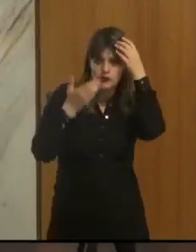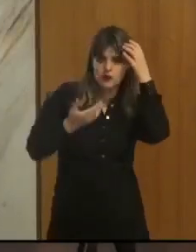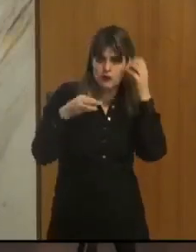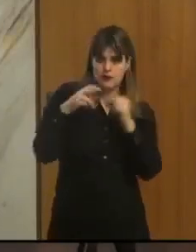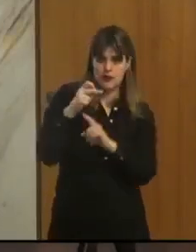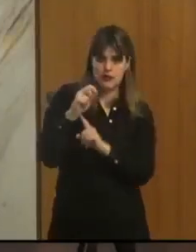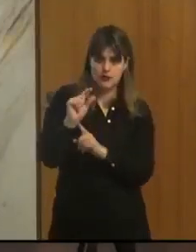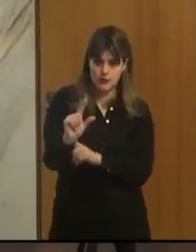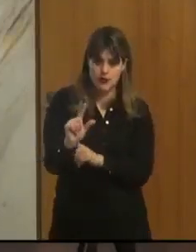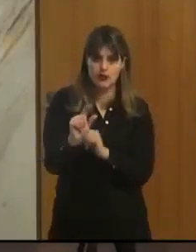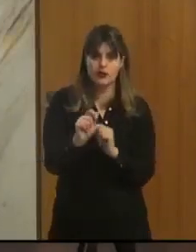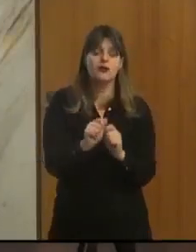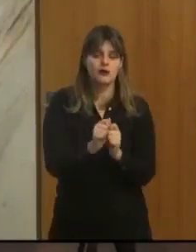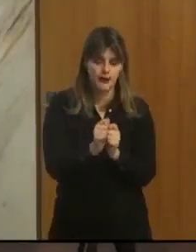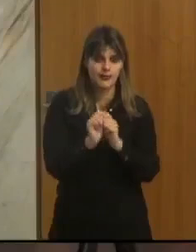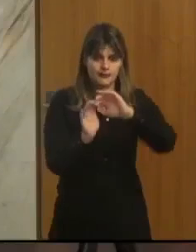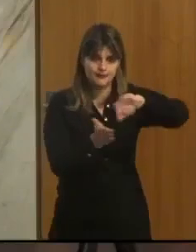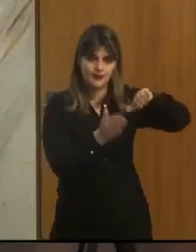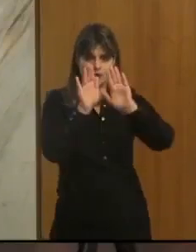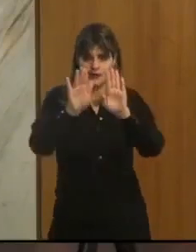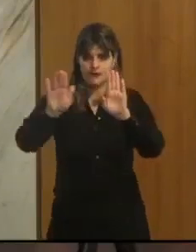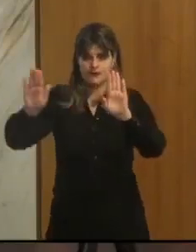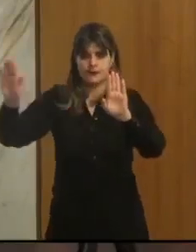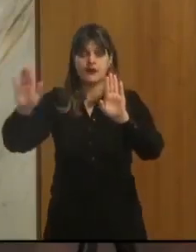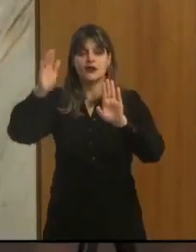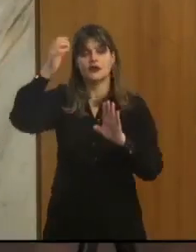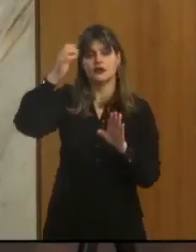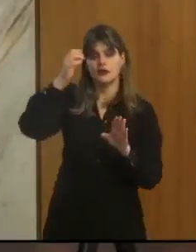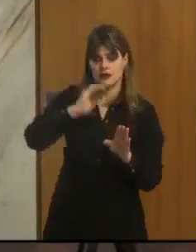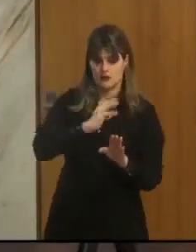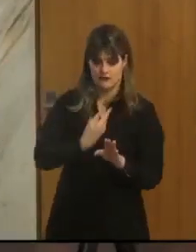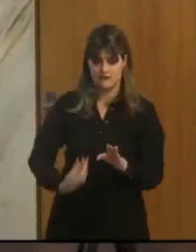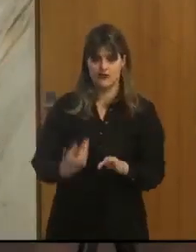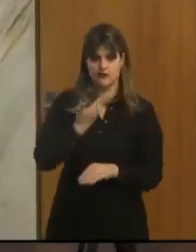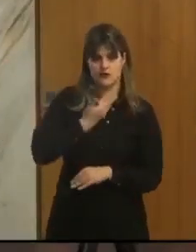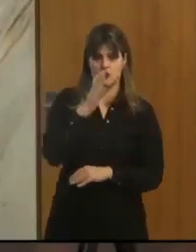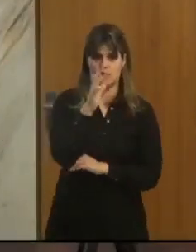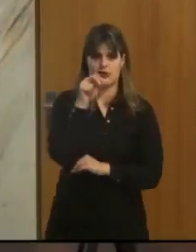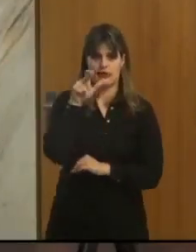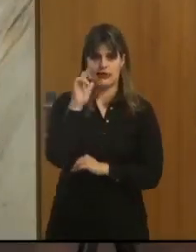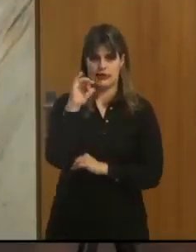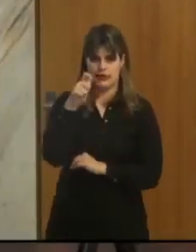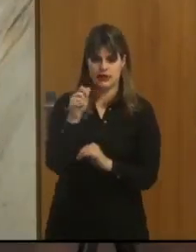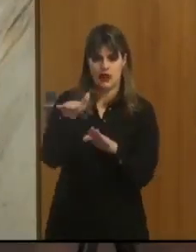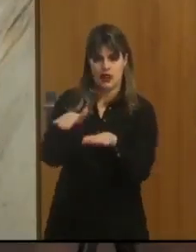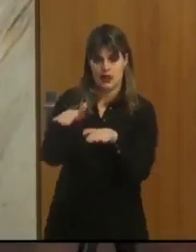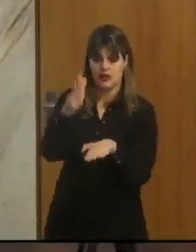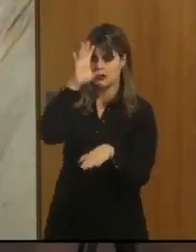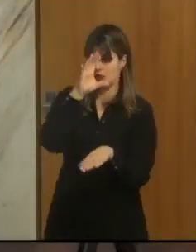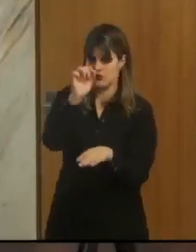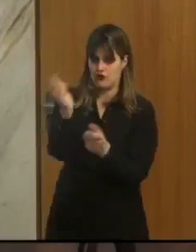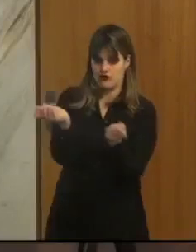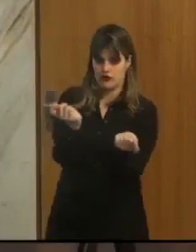momento da exposição, que é a presença do Infante Dom Henrique em Sor. O Infante Dom Henrique foi governador da